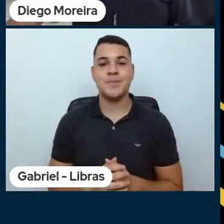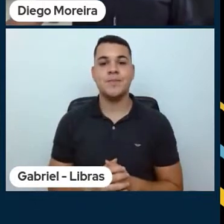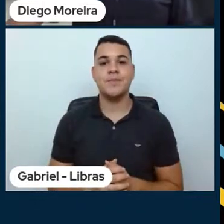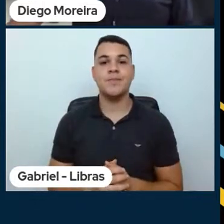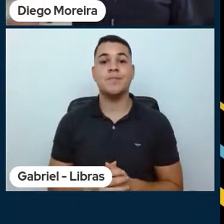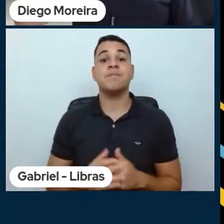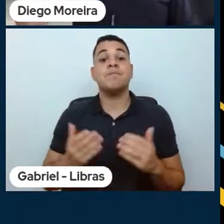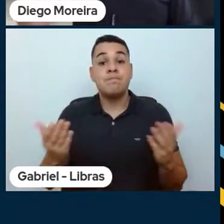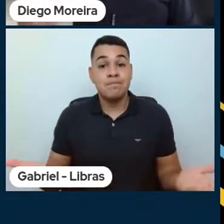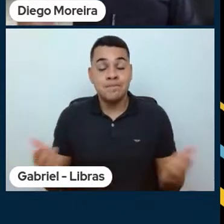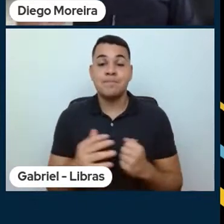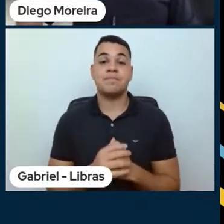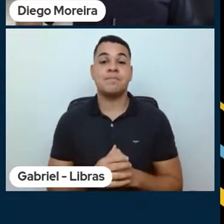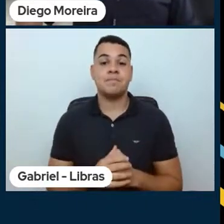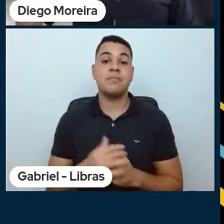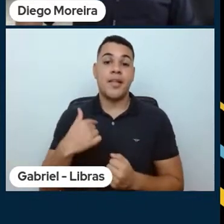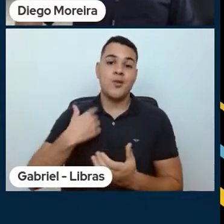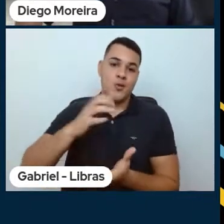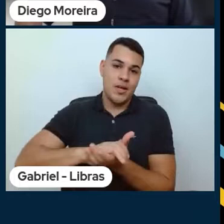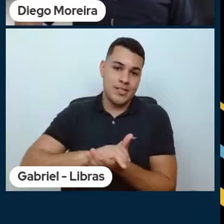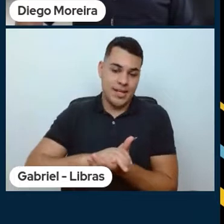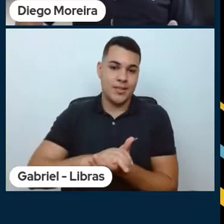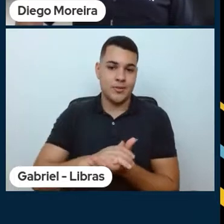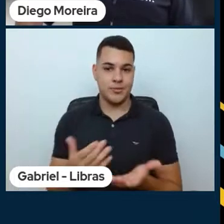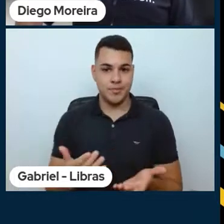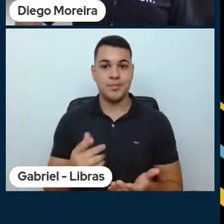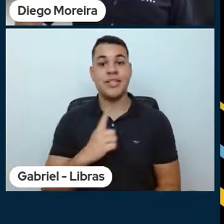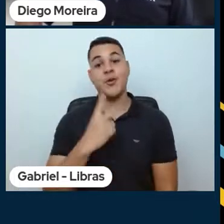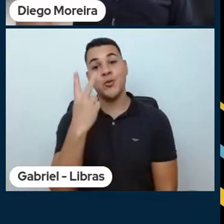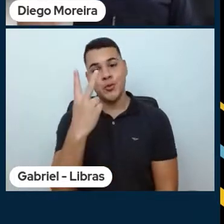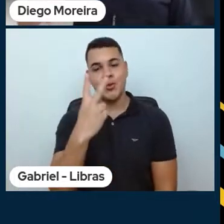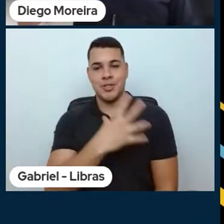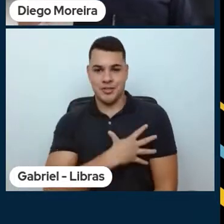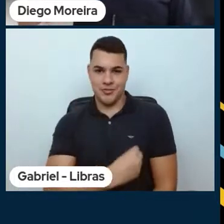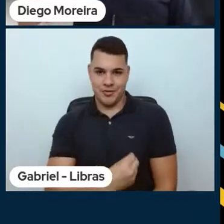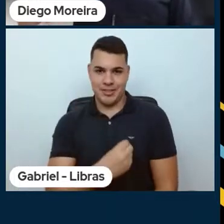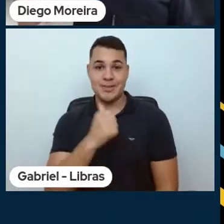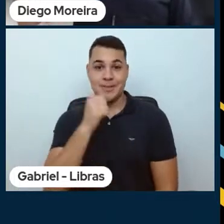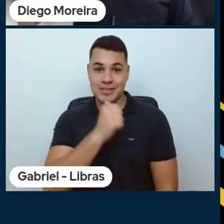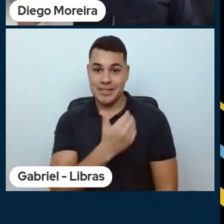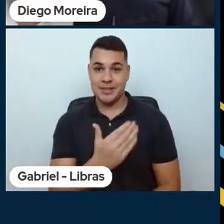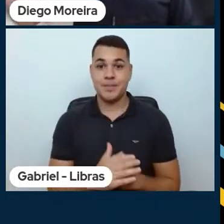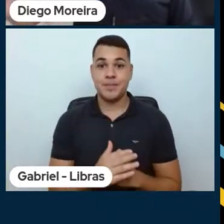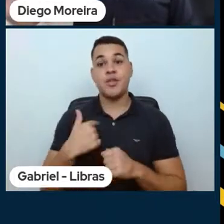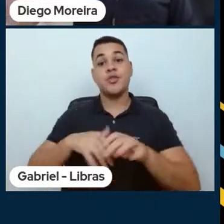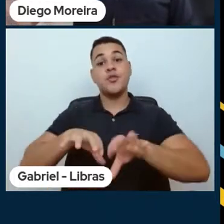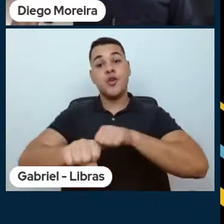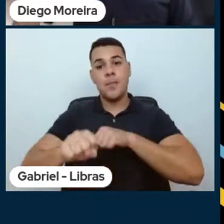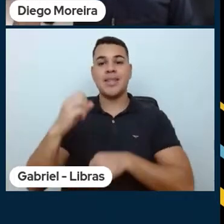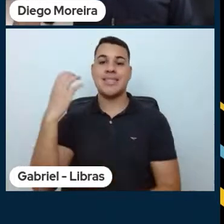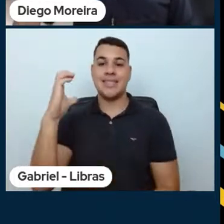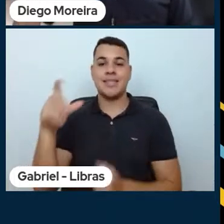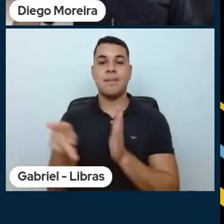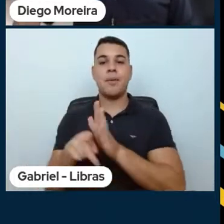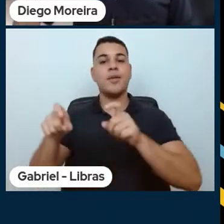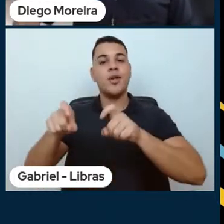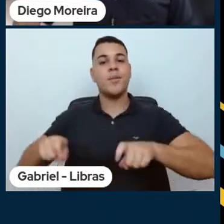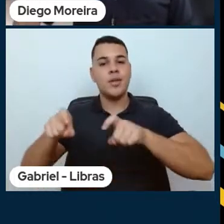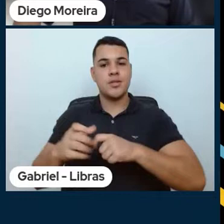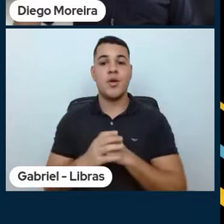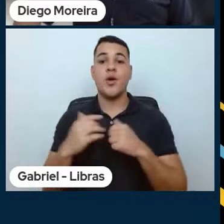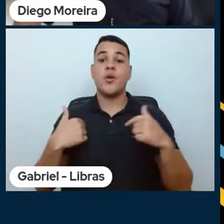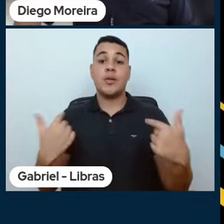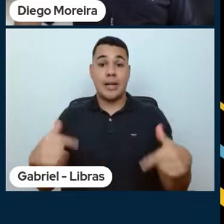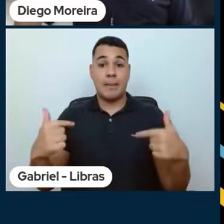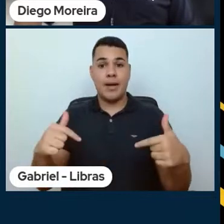Bom, eu sou casado, pai de 2 filhas, né, sou formado em ciência da computação, trabalho com cloud